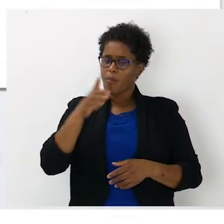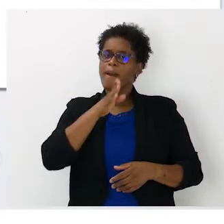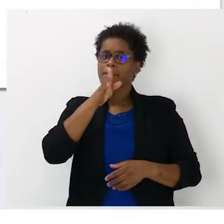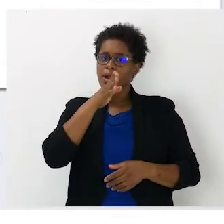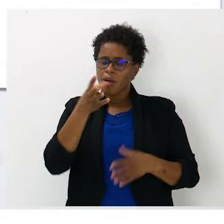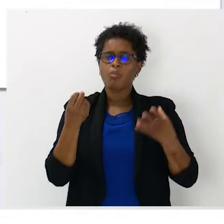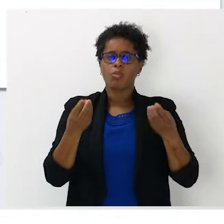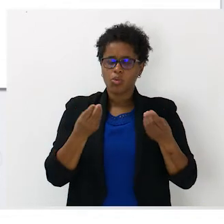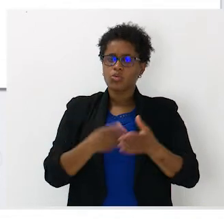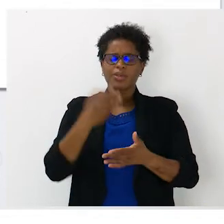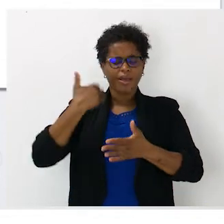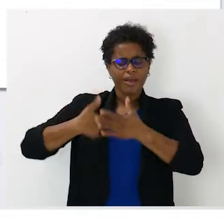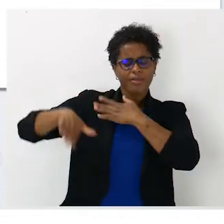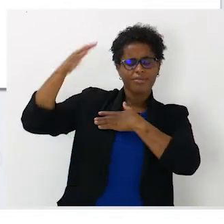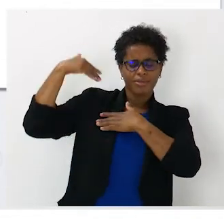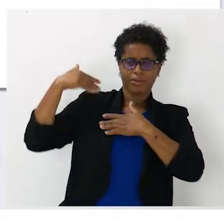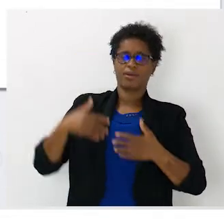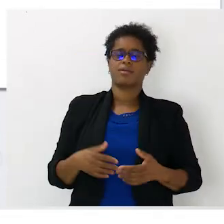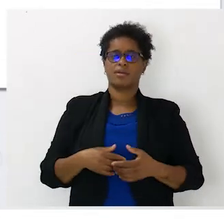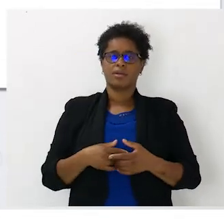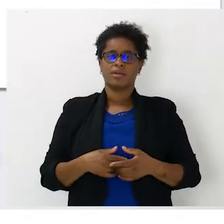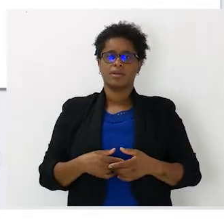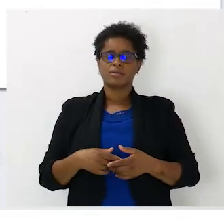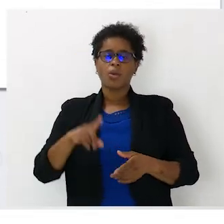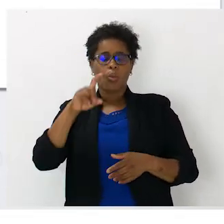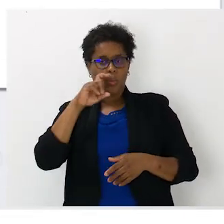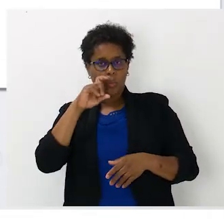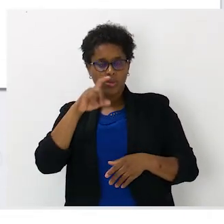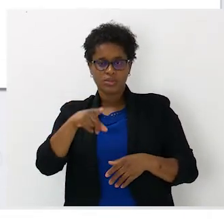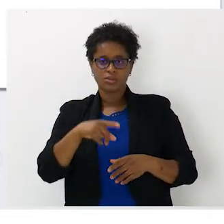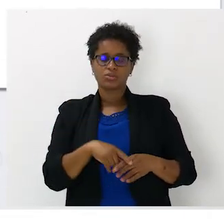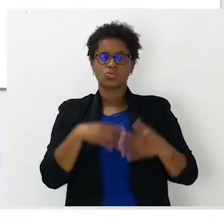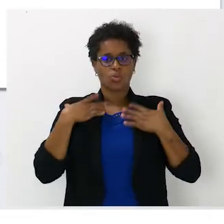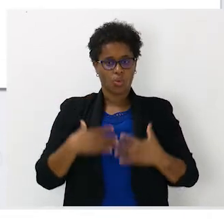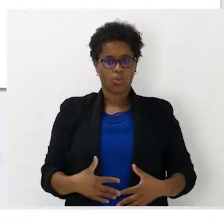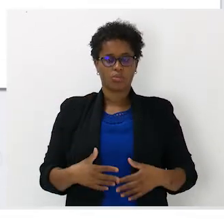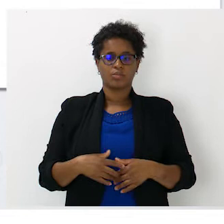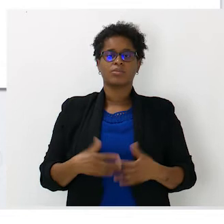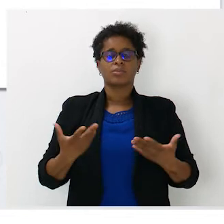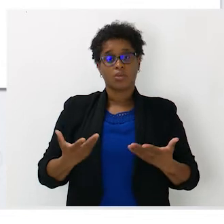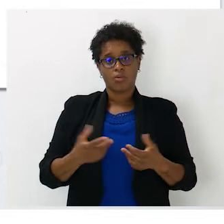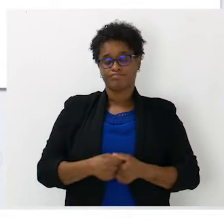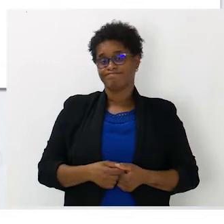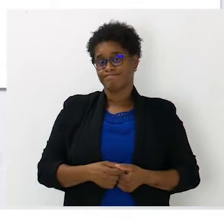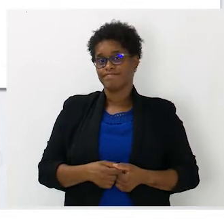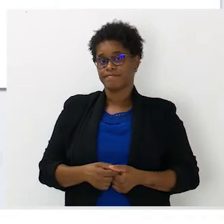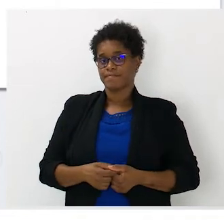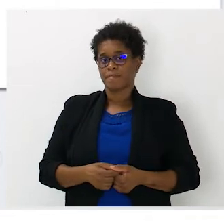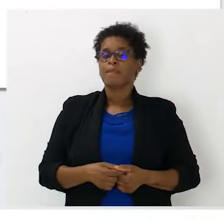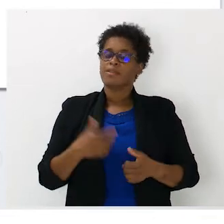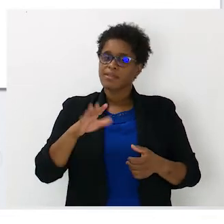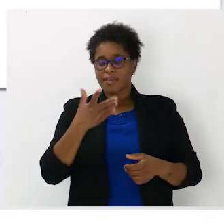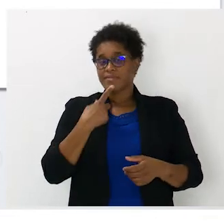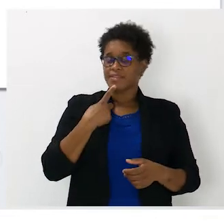prática muito antiga da conservação dos corpos. Finalmente, vamos